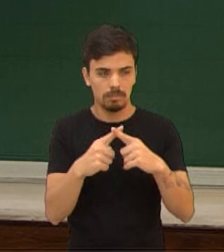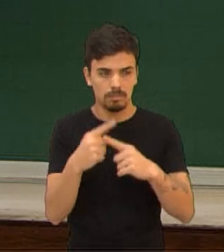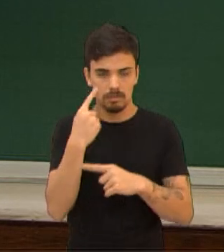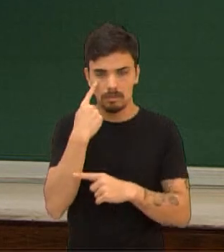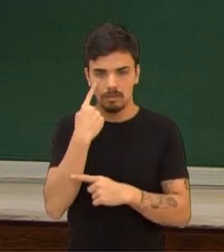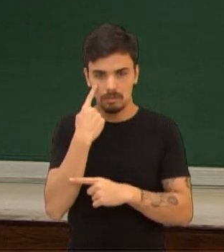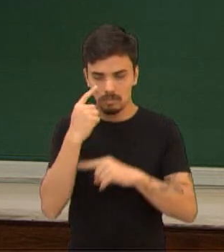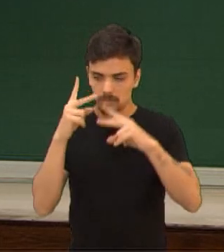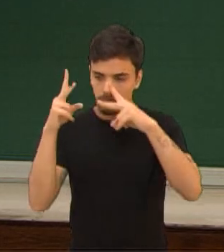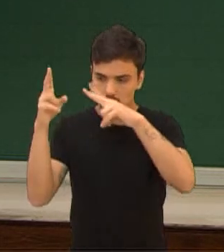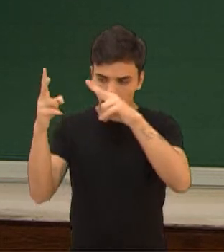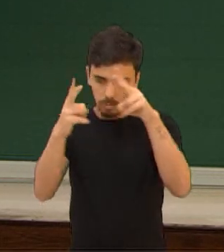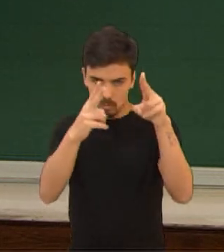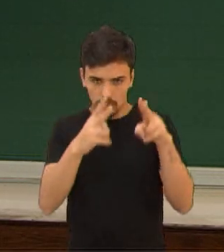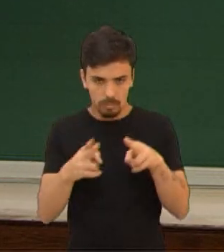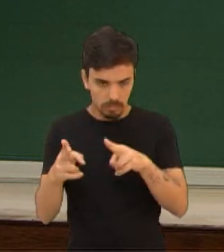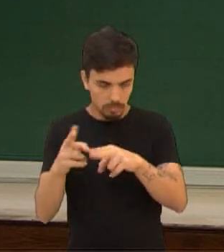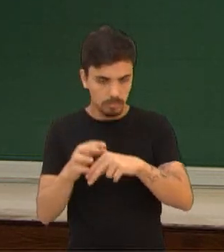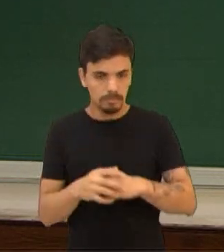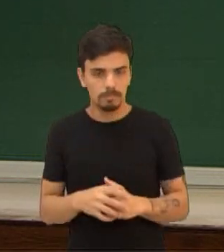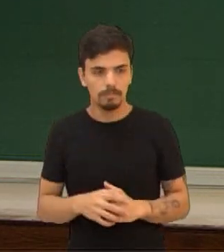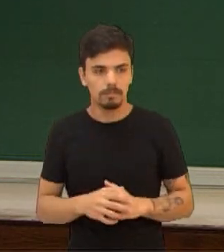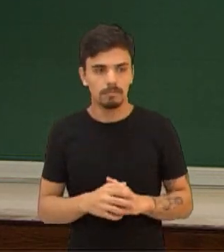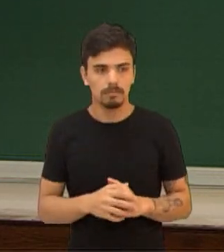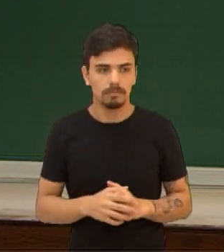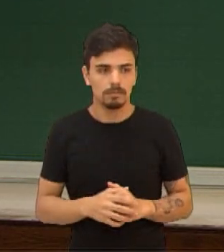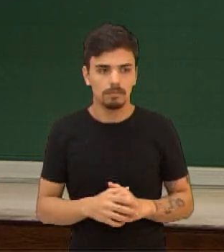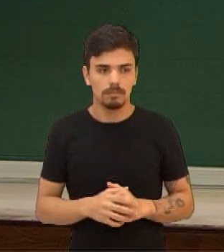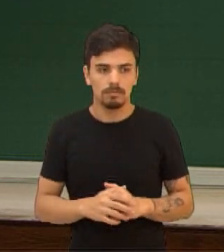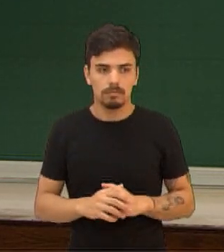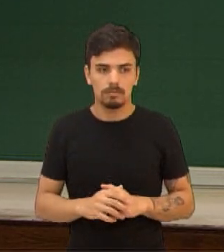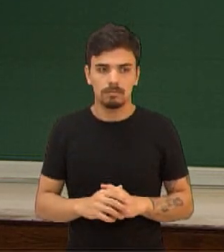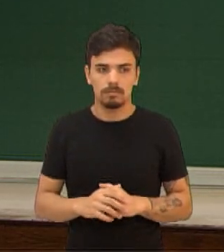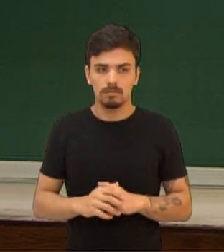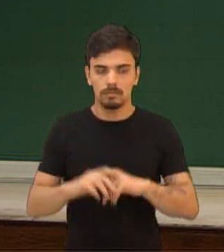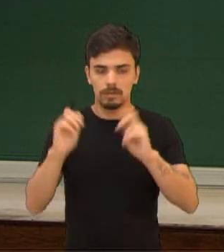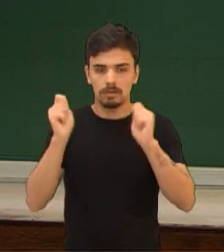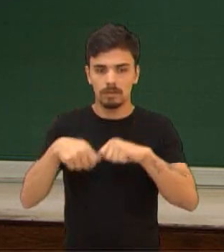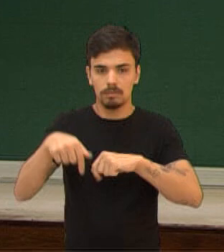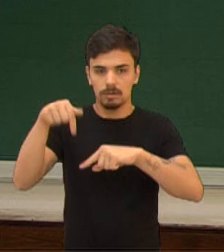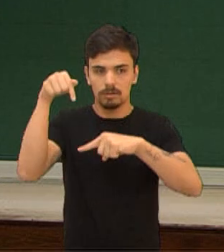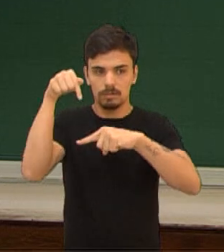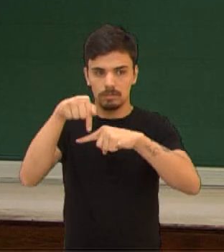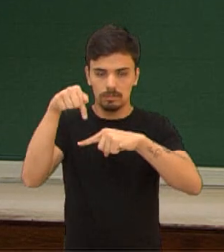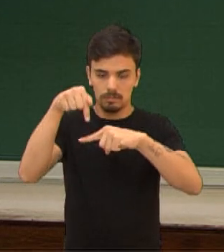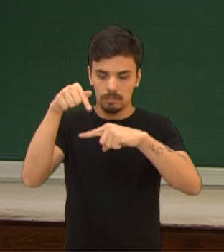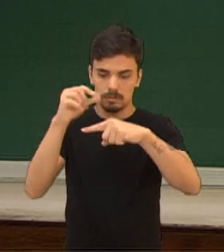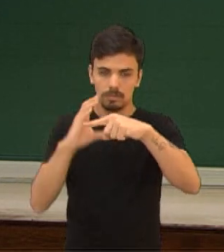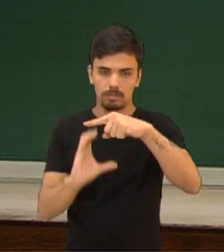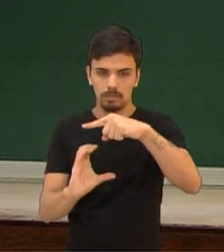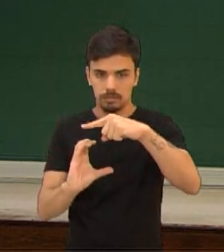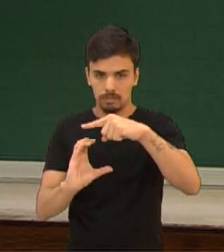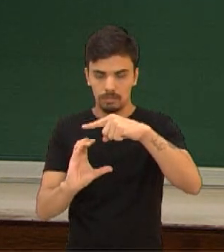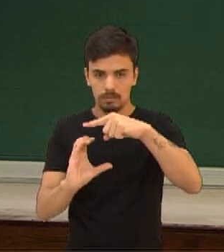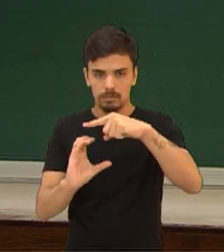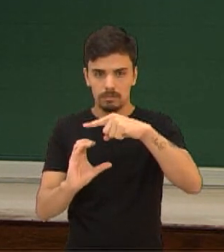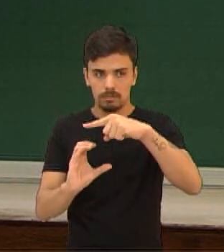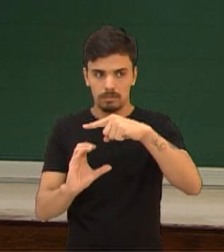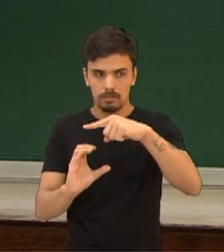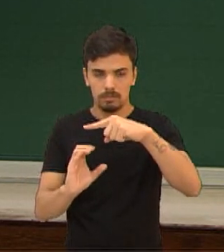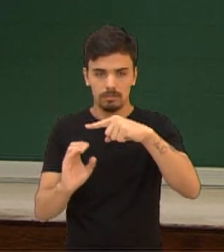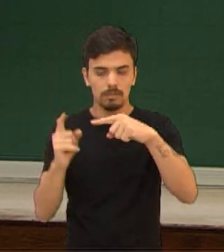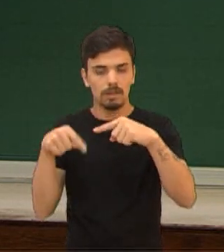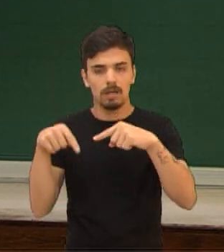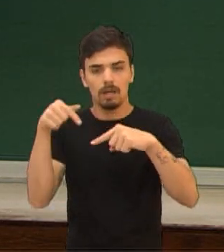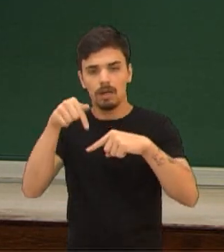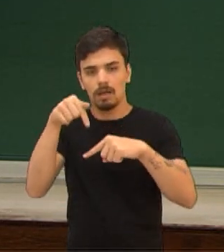mesma em todo o circuito, né? Série. Então, no caso aqui, eu uso a carga sobre a capacitância, que é carga